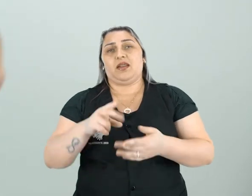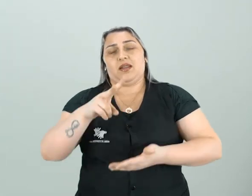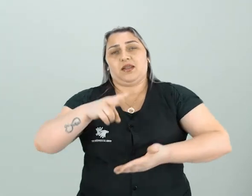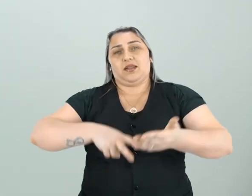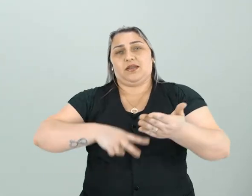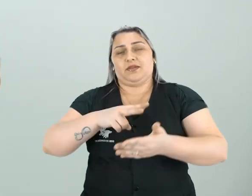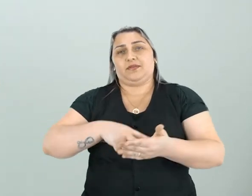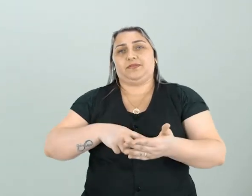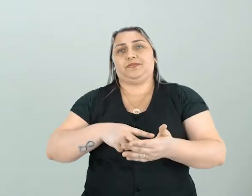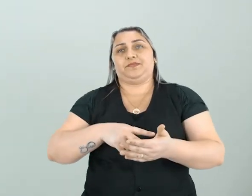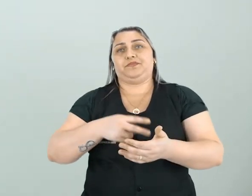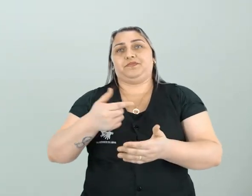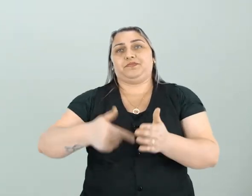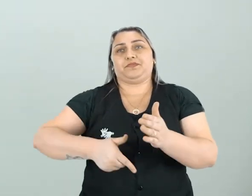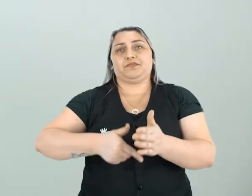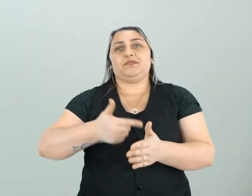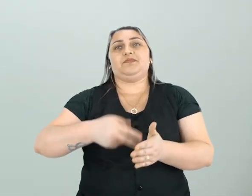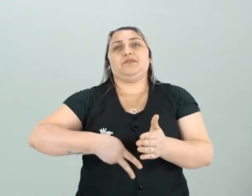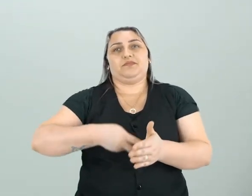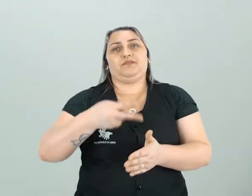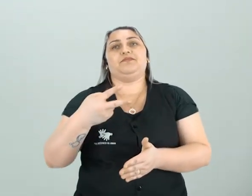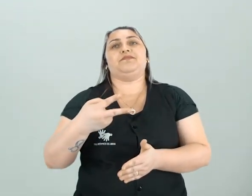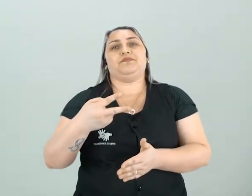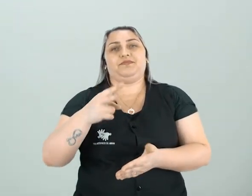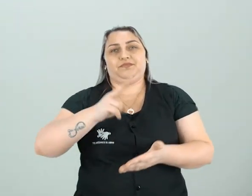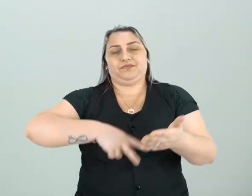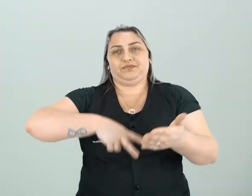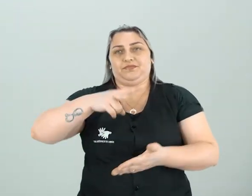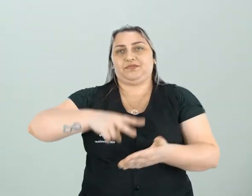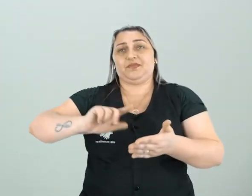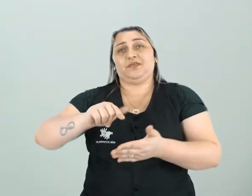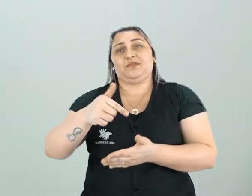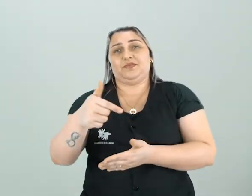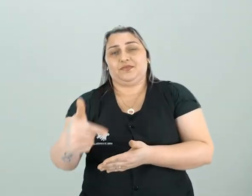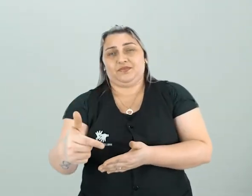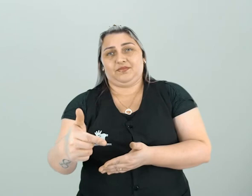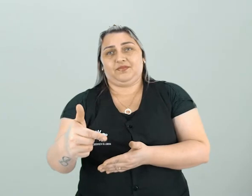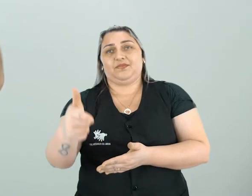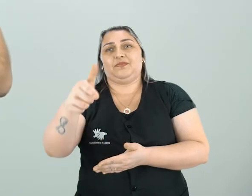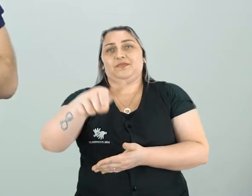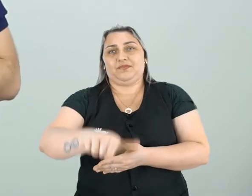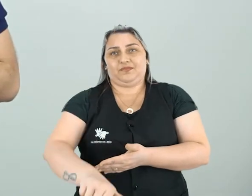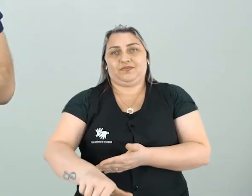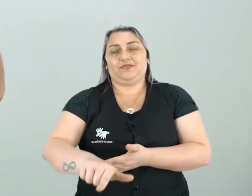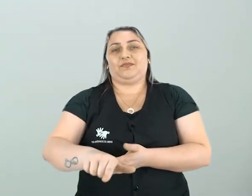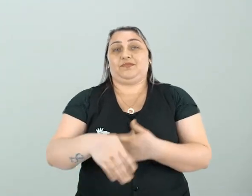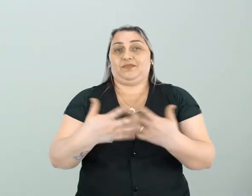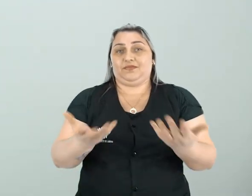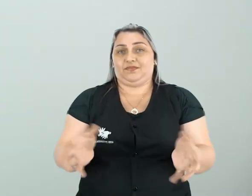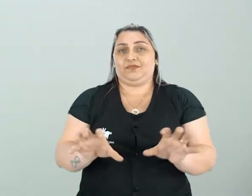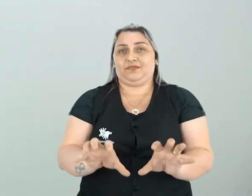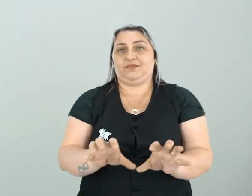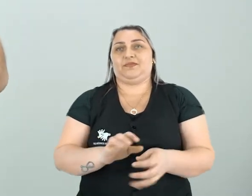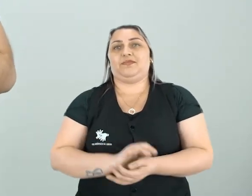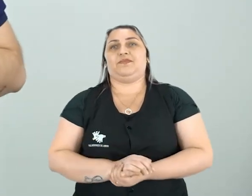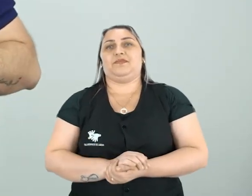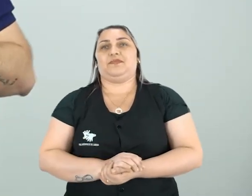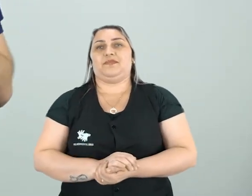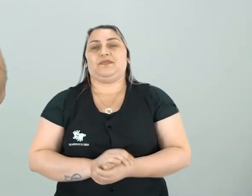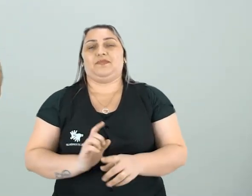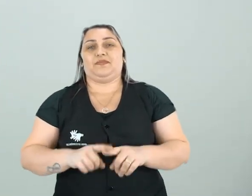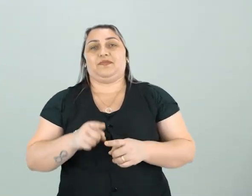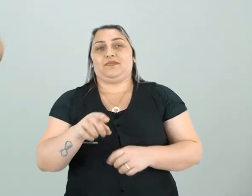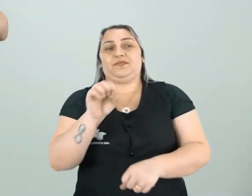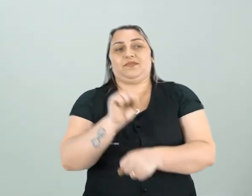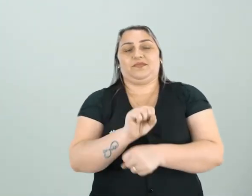lendo pela segunda vez, lendo outra vez. Não é assim? Mas você sempre